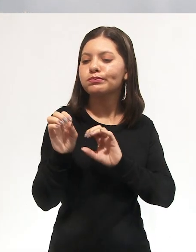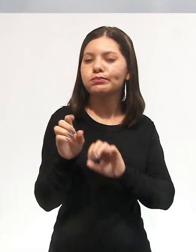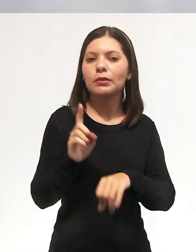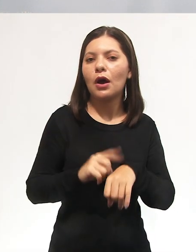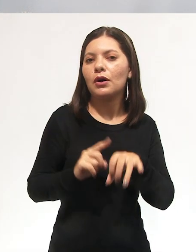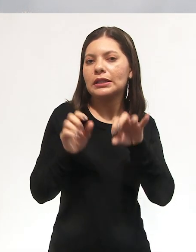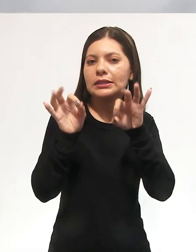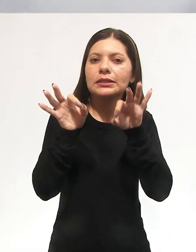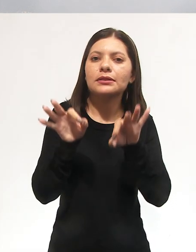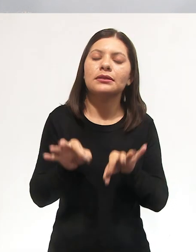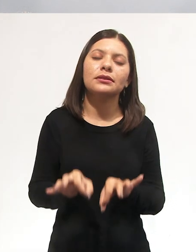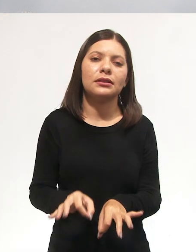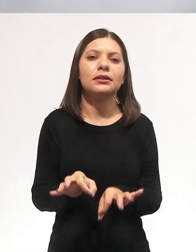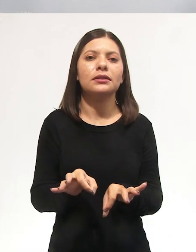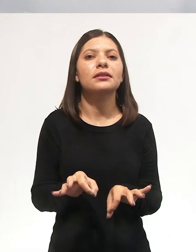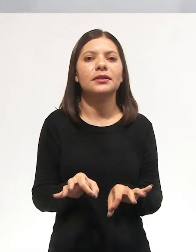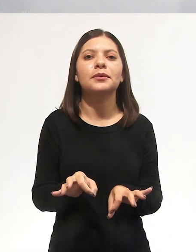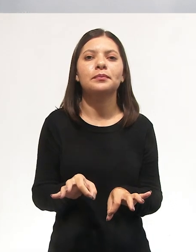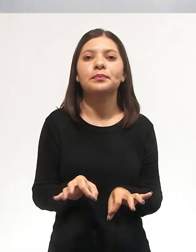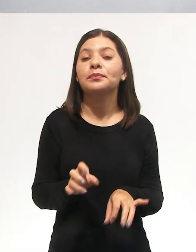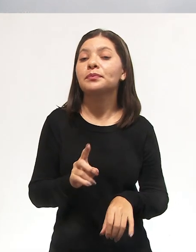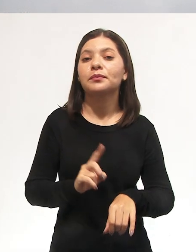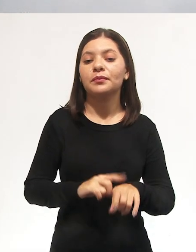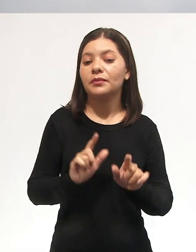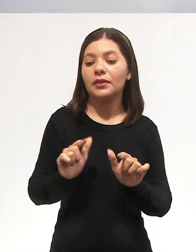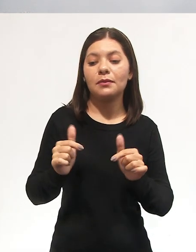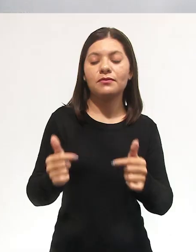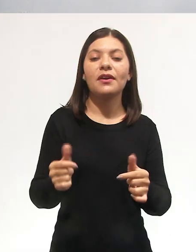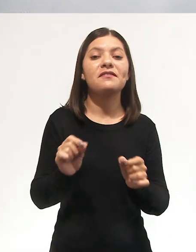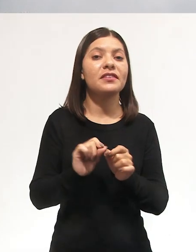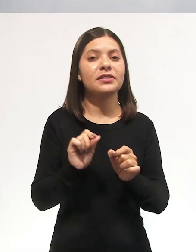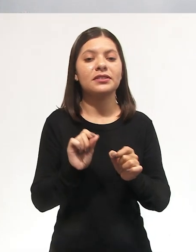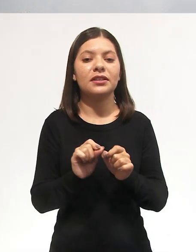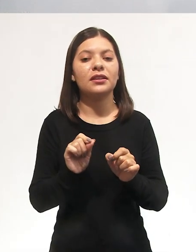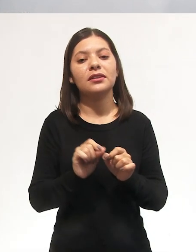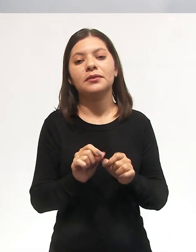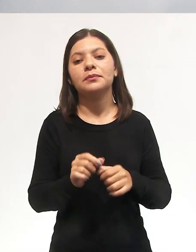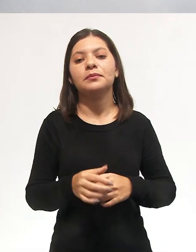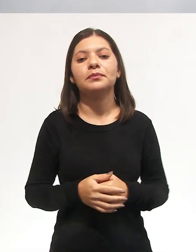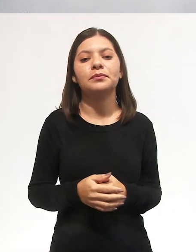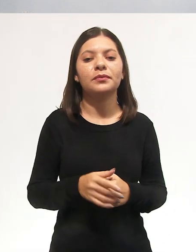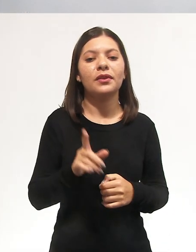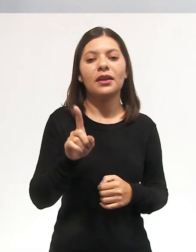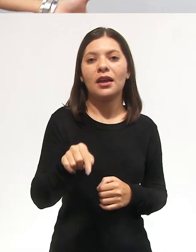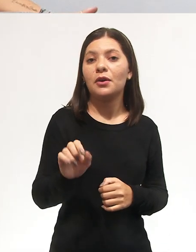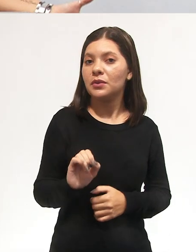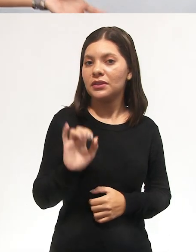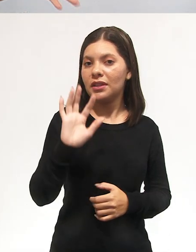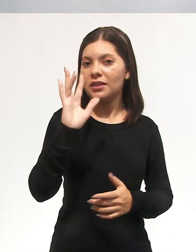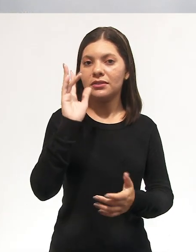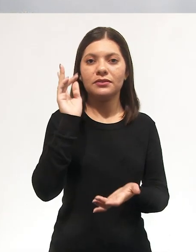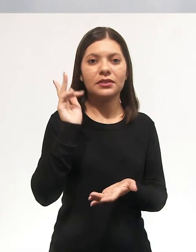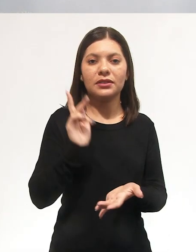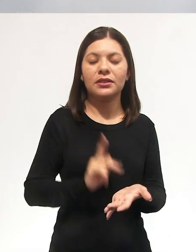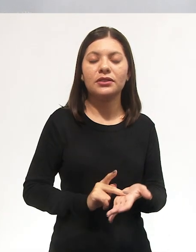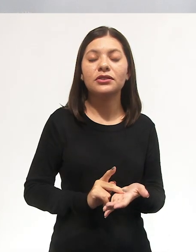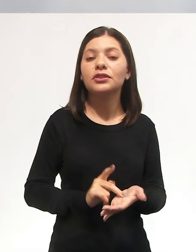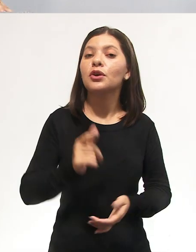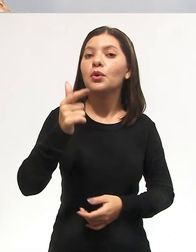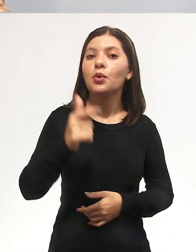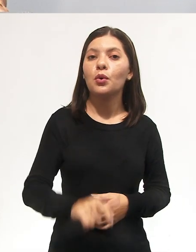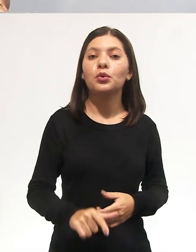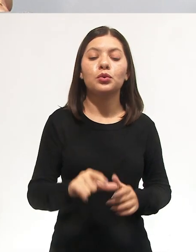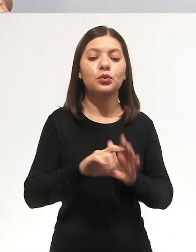livro ou que está no projeto, para a ação na sala de aula, e por isso que é currículo em ação, que é aquilo que de fato acontece,